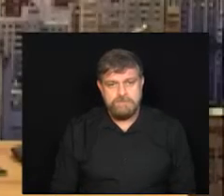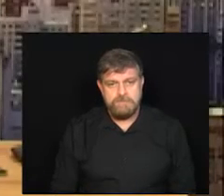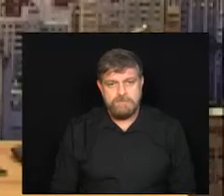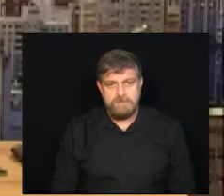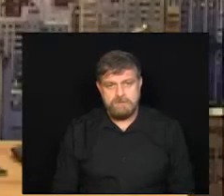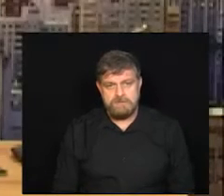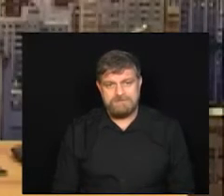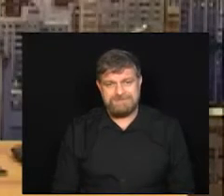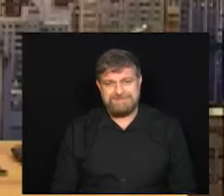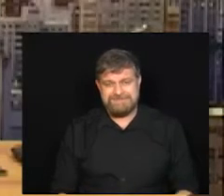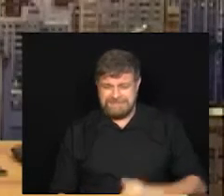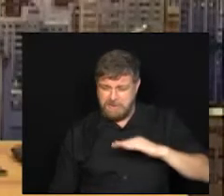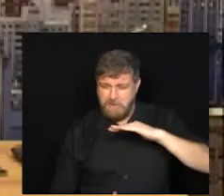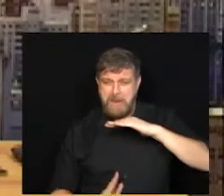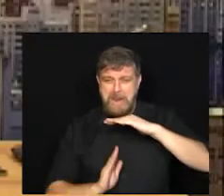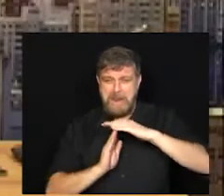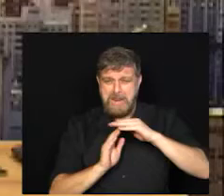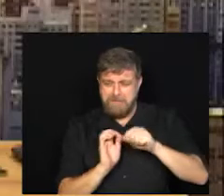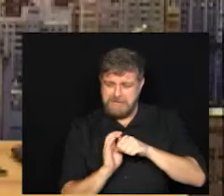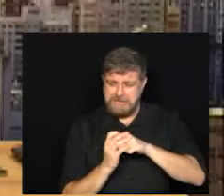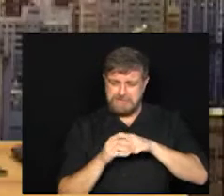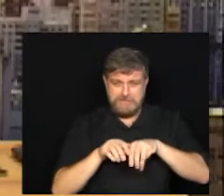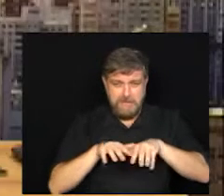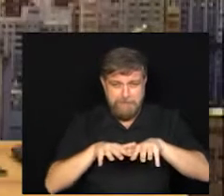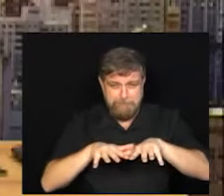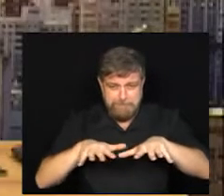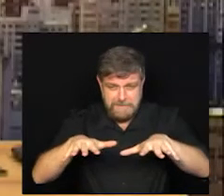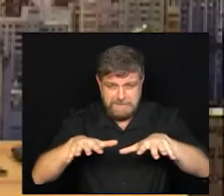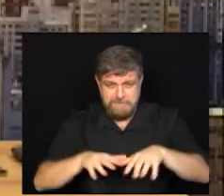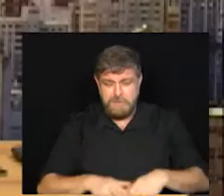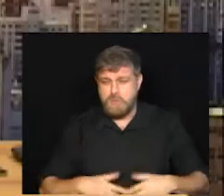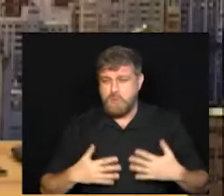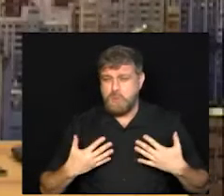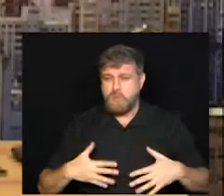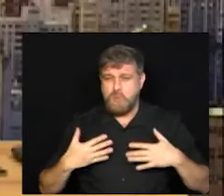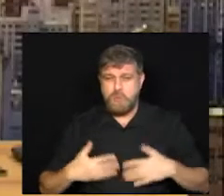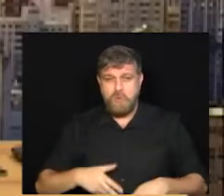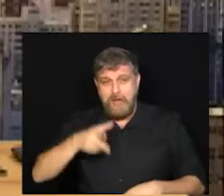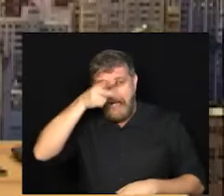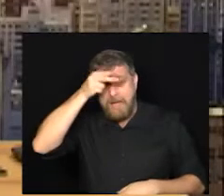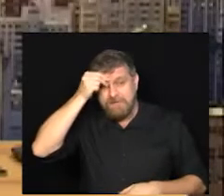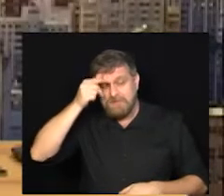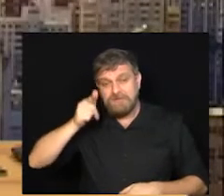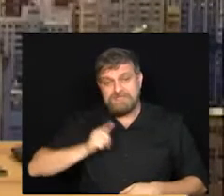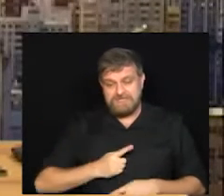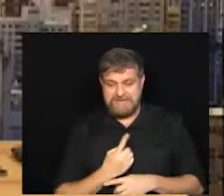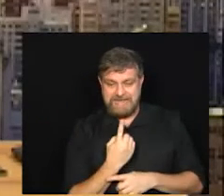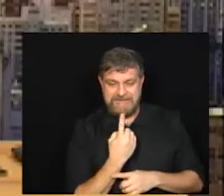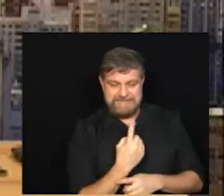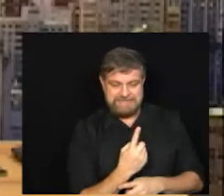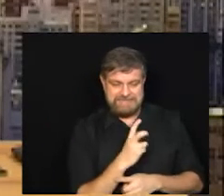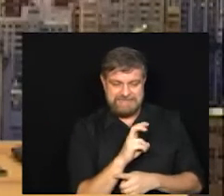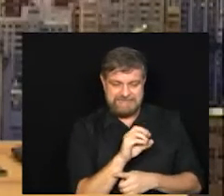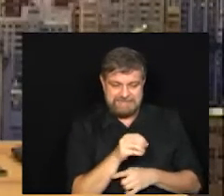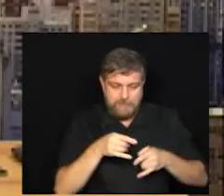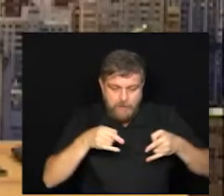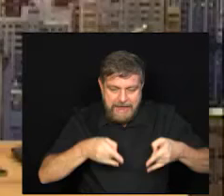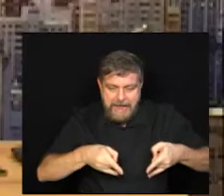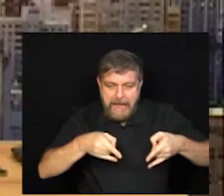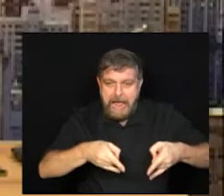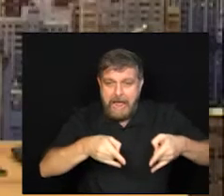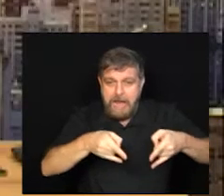No auge da pandemia, a conta é simples. No auge da pandemia, a Prefeitura chegou a abrir 150 leitos